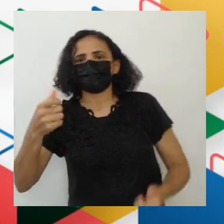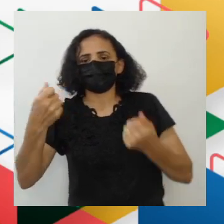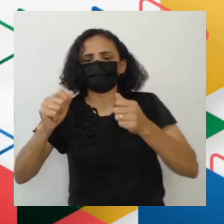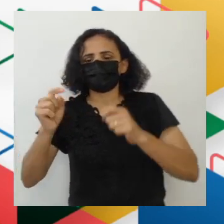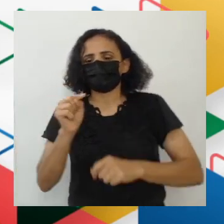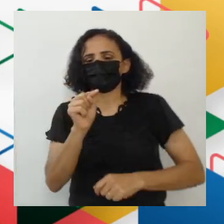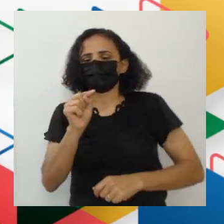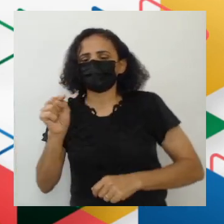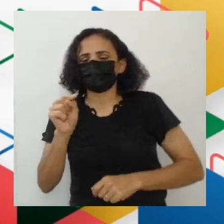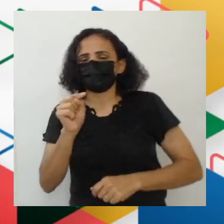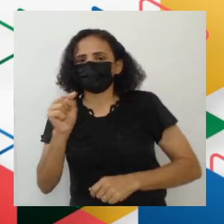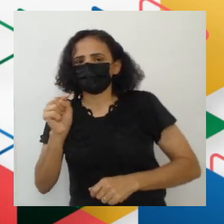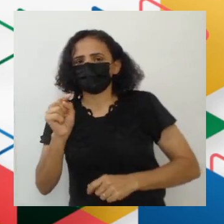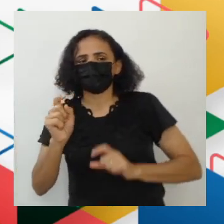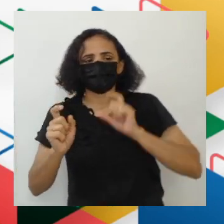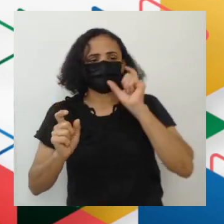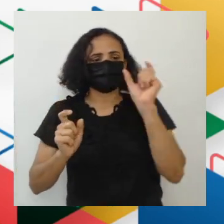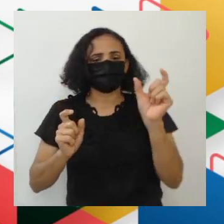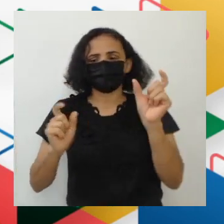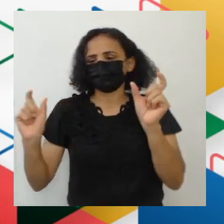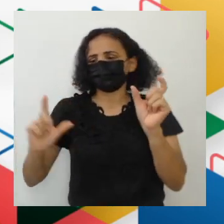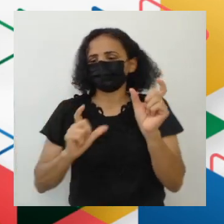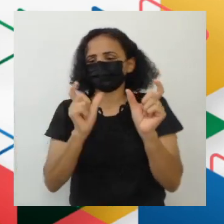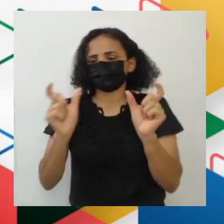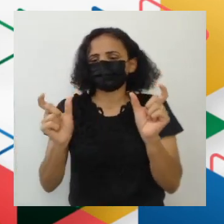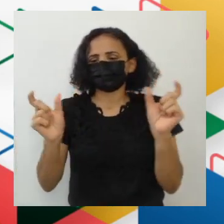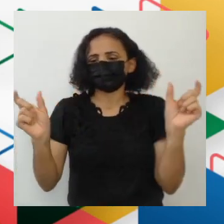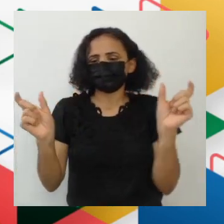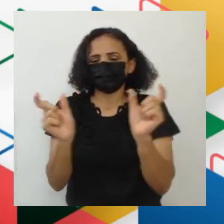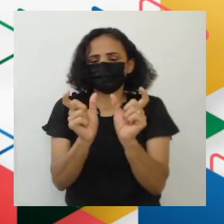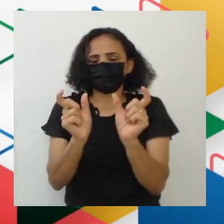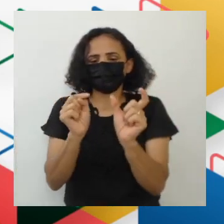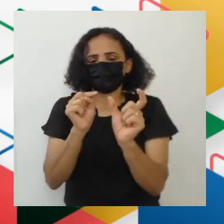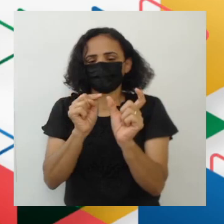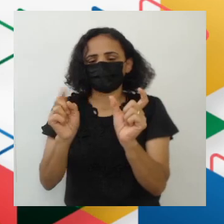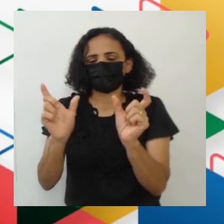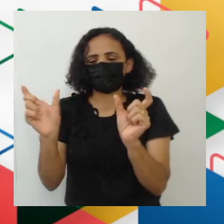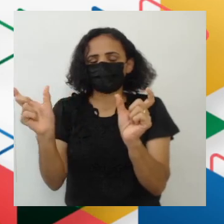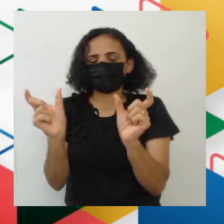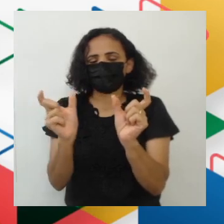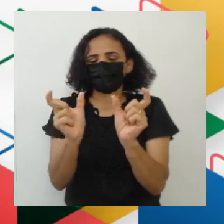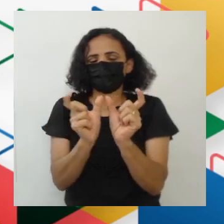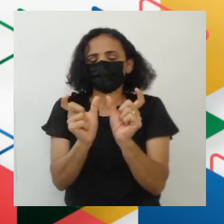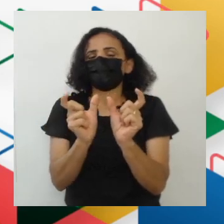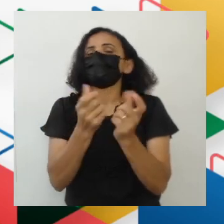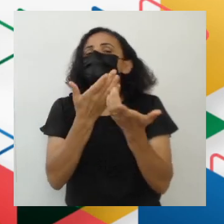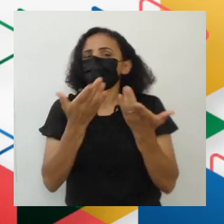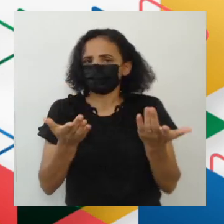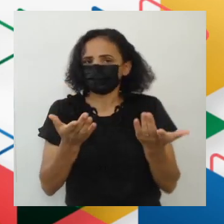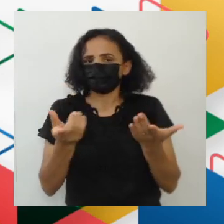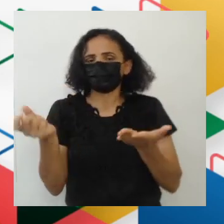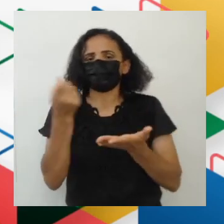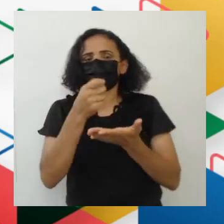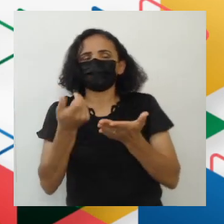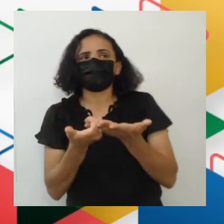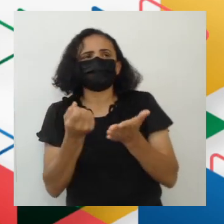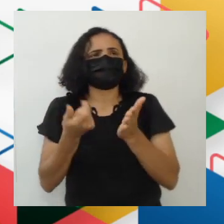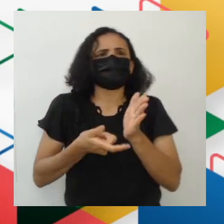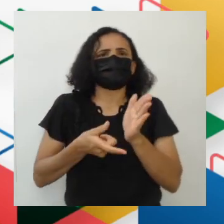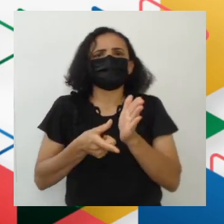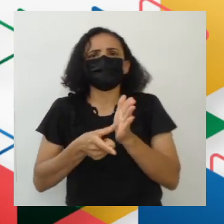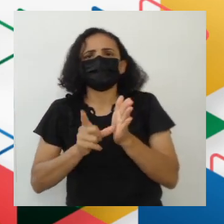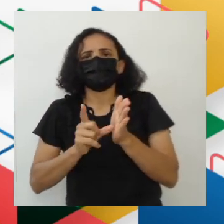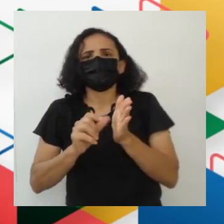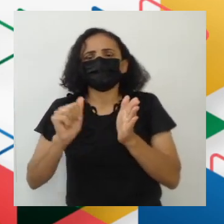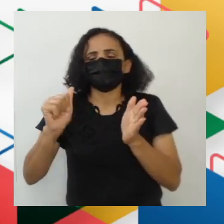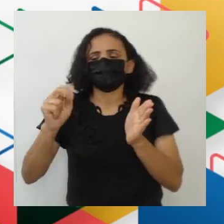a palavra relação, então é que você não botaria o hífen e dobraria. Então fosse assim, anti com